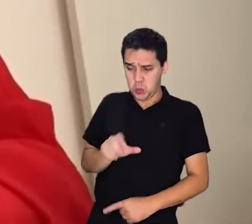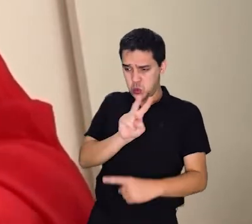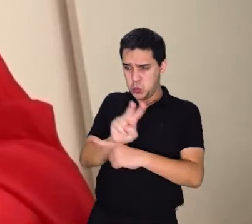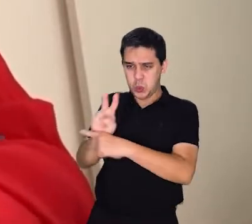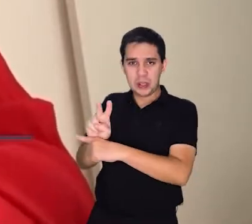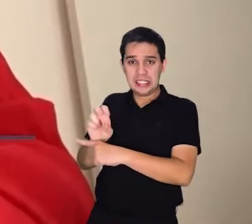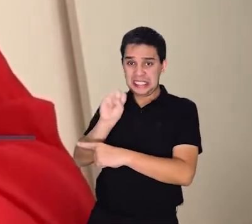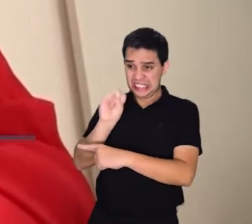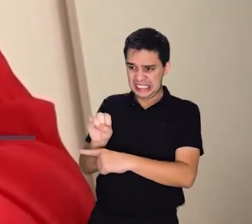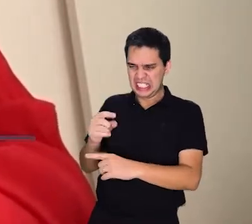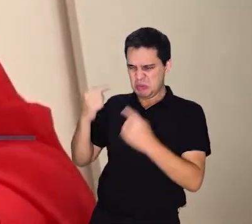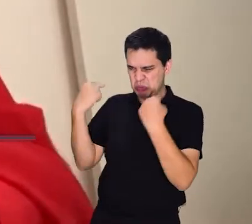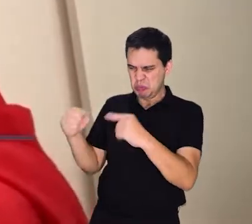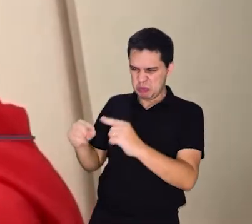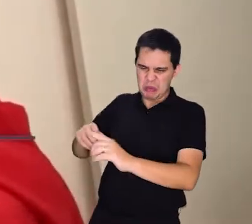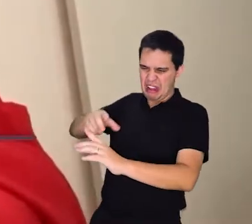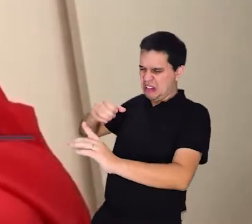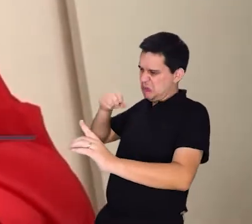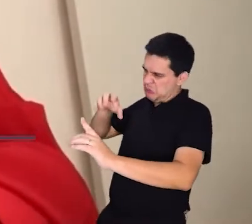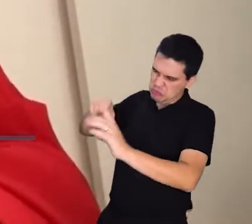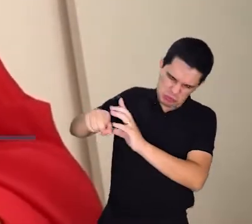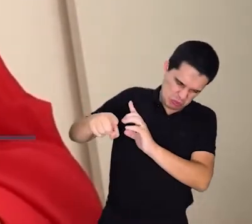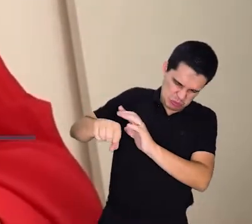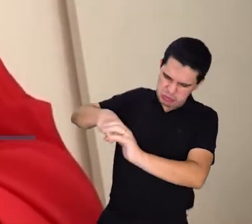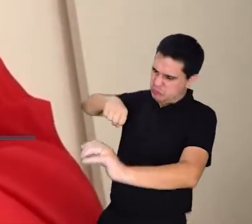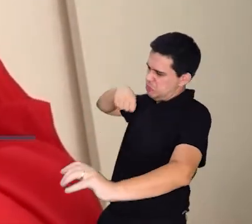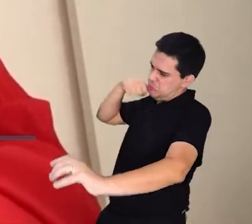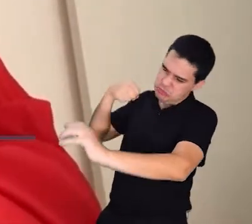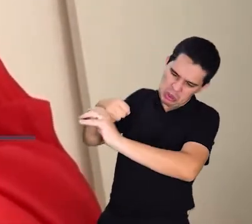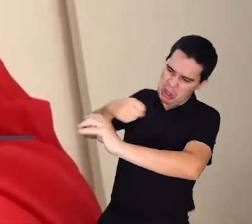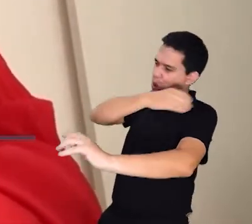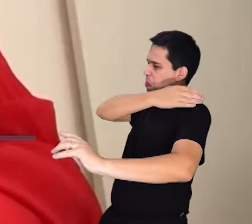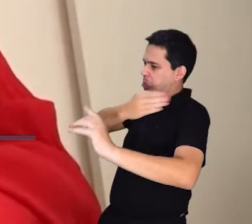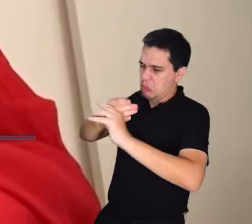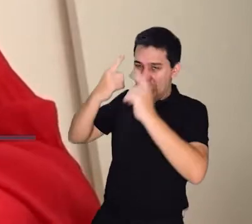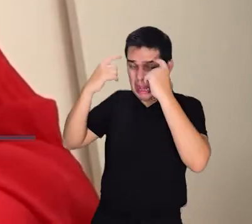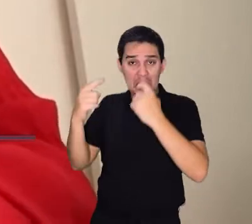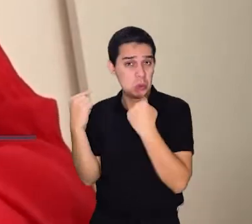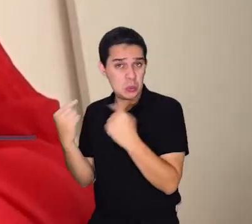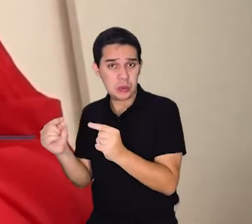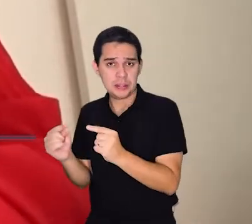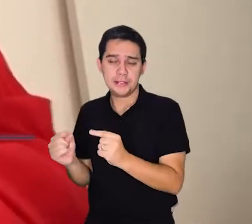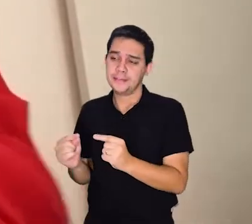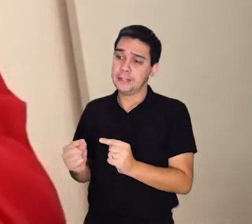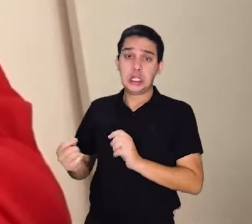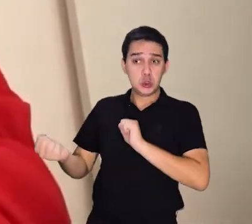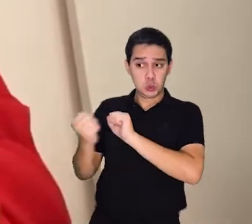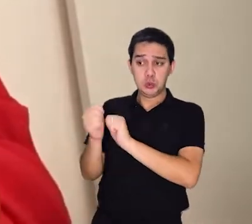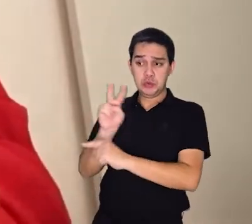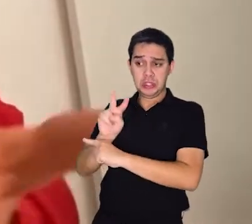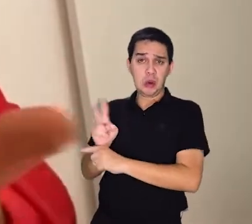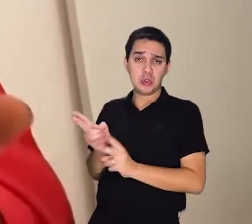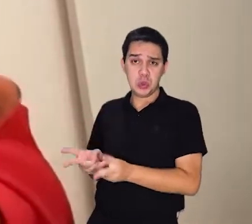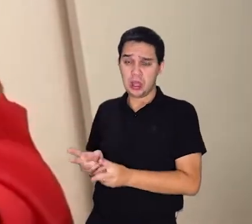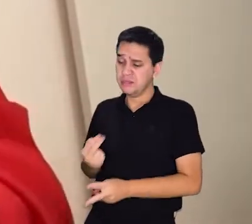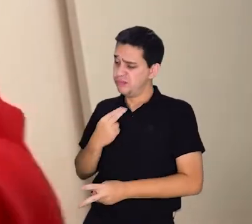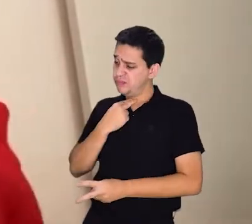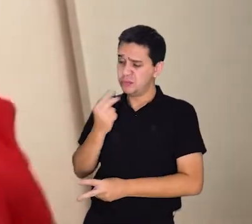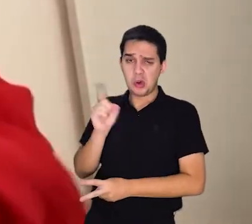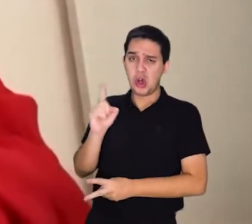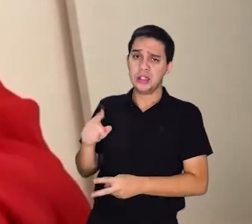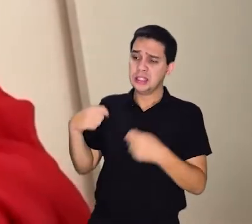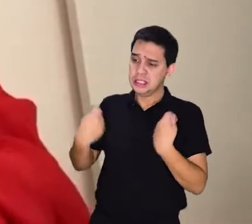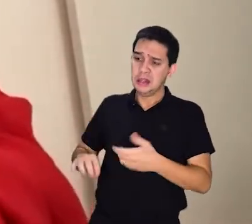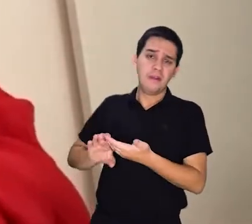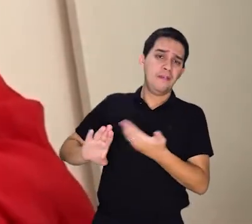mantidos junto com nenhum adolescente, mas em especial com os adolescentes que relataram para o Ministério Público toda a ocorrência.